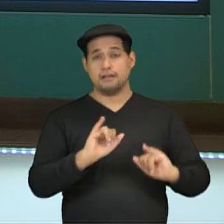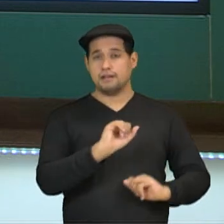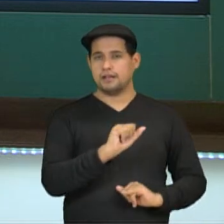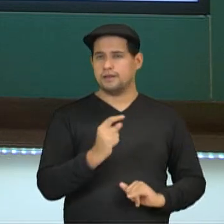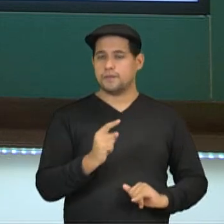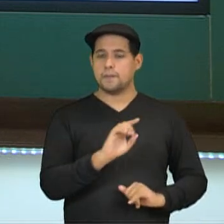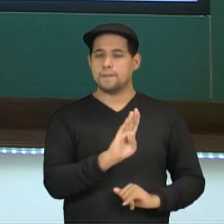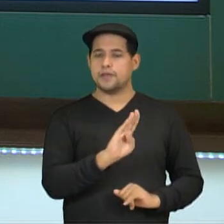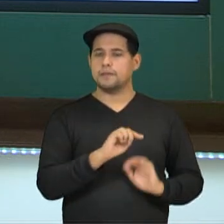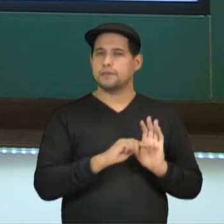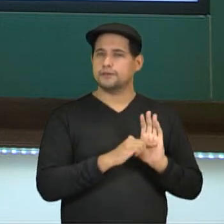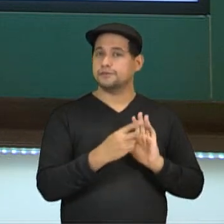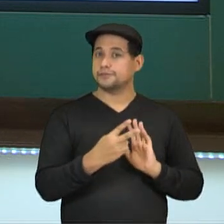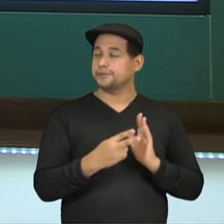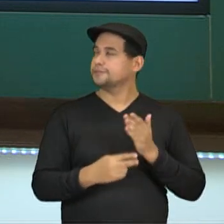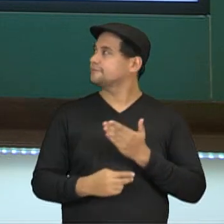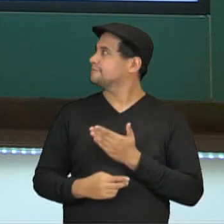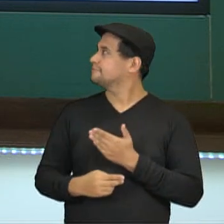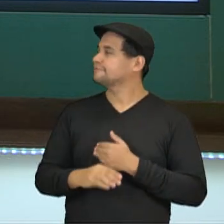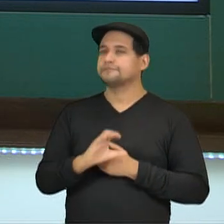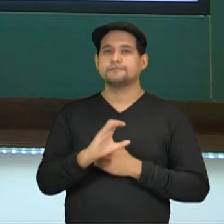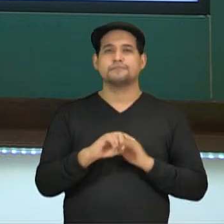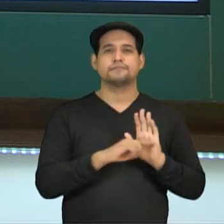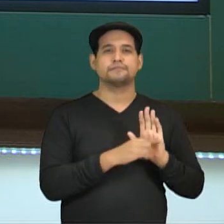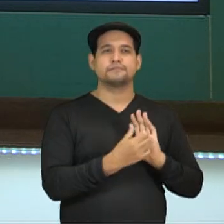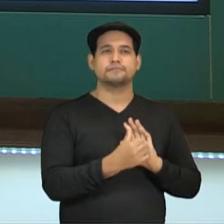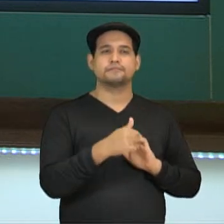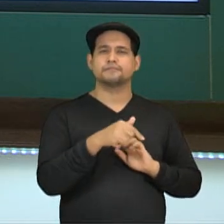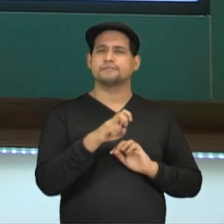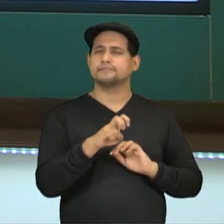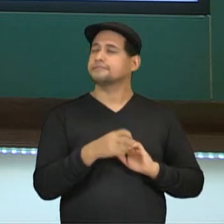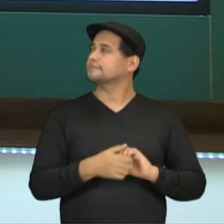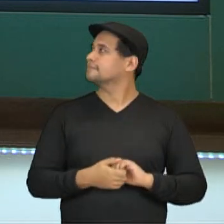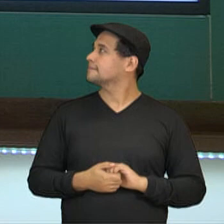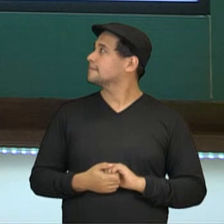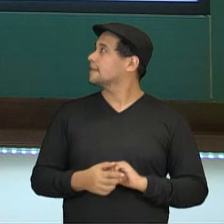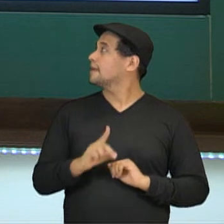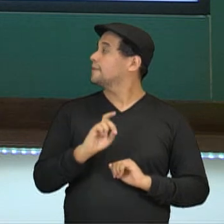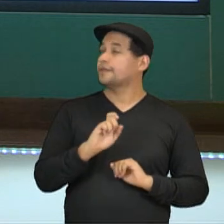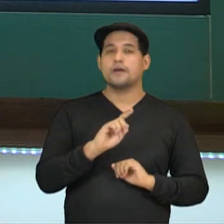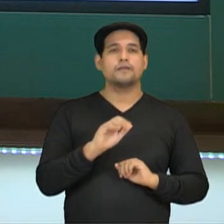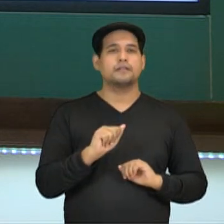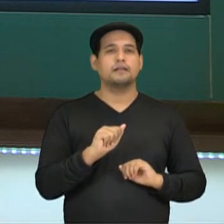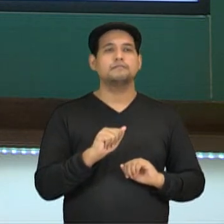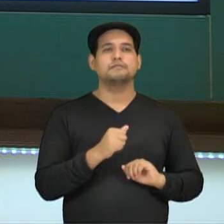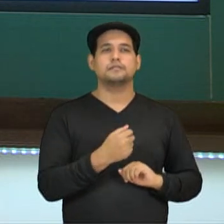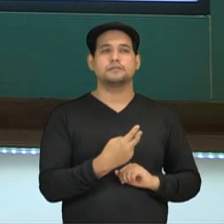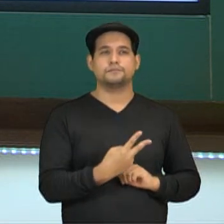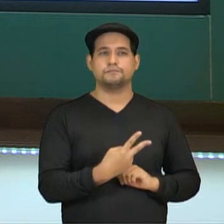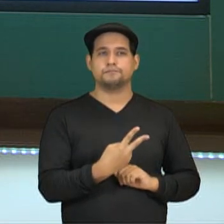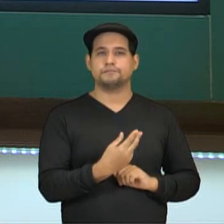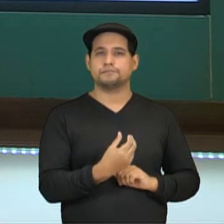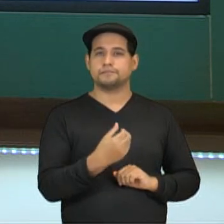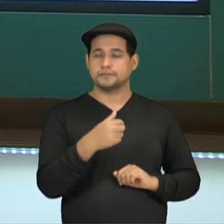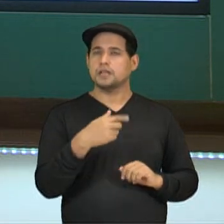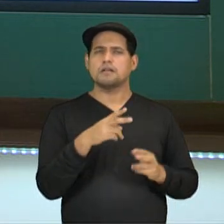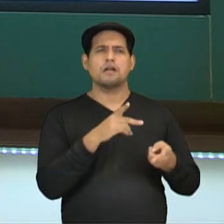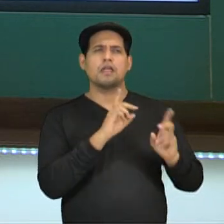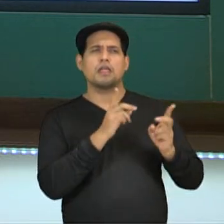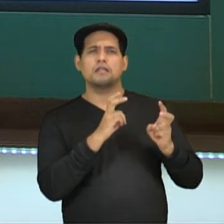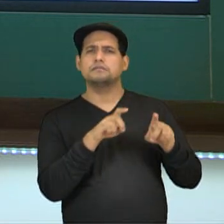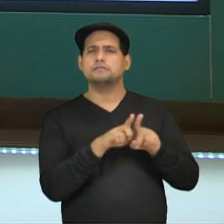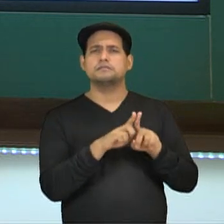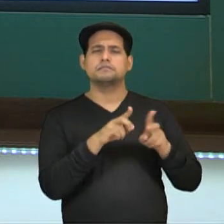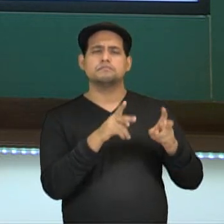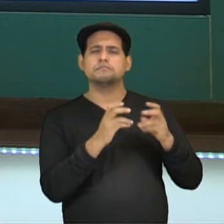1, B é menos 2, C é menos 675 e o delta é 2.704. Eu quero que você encontre a solução